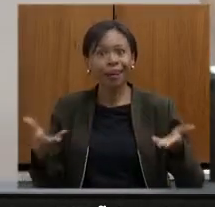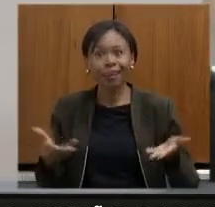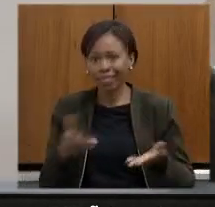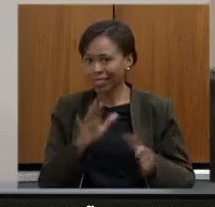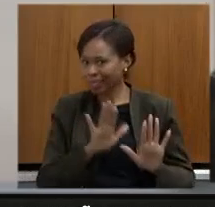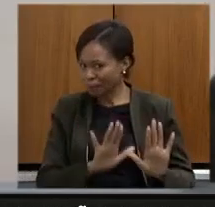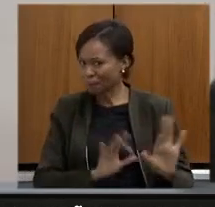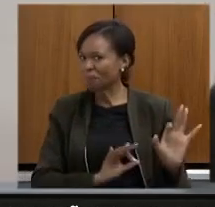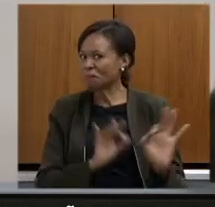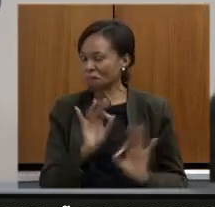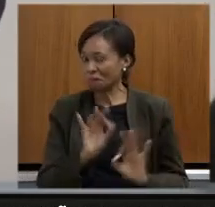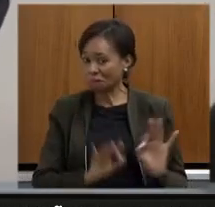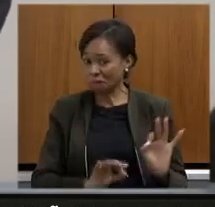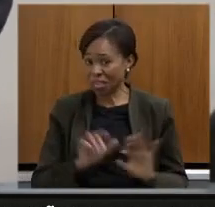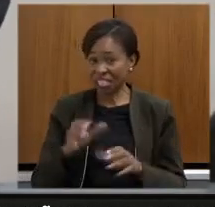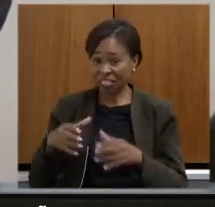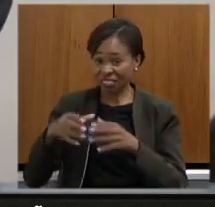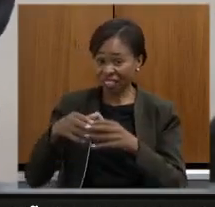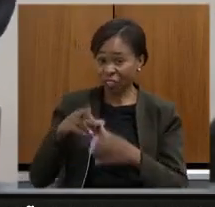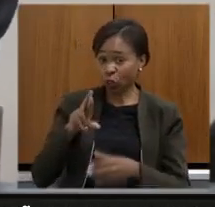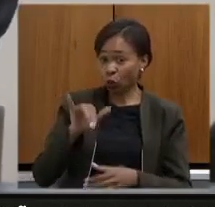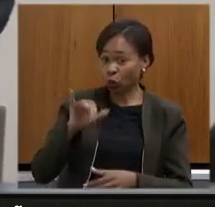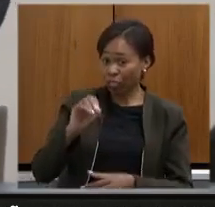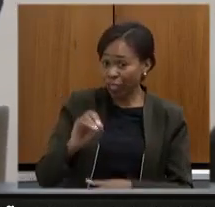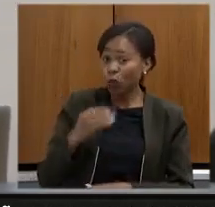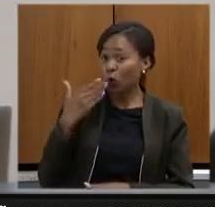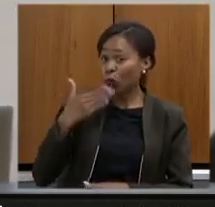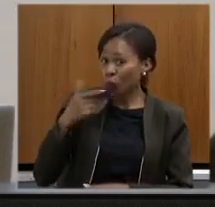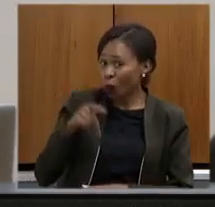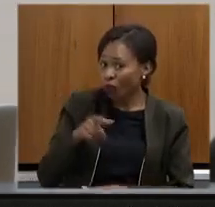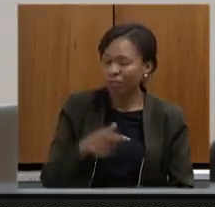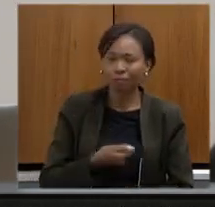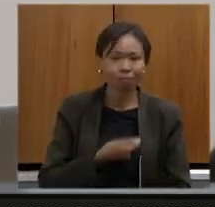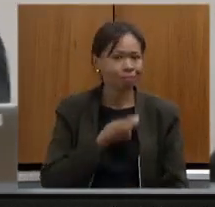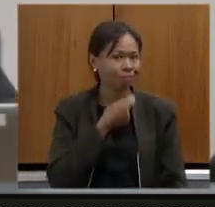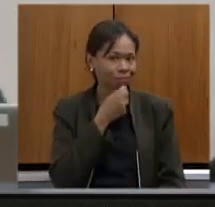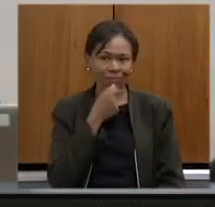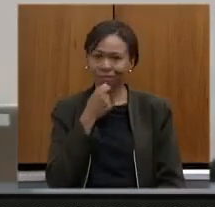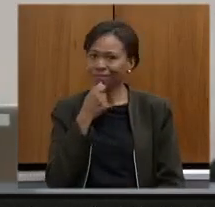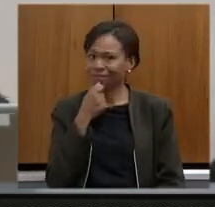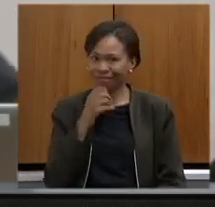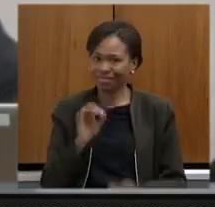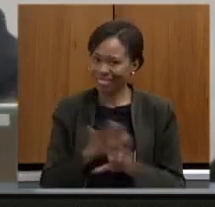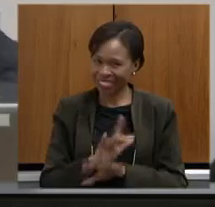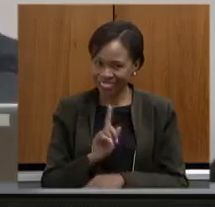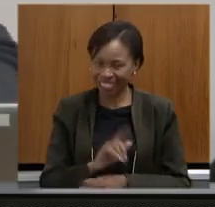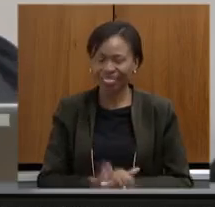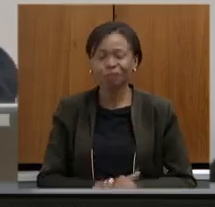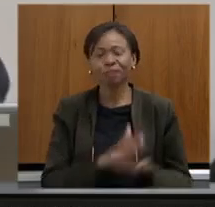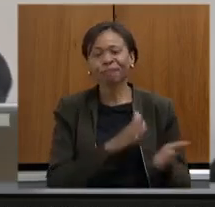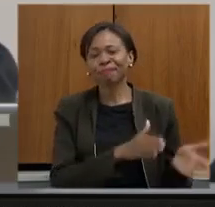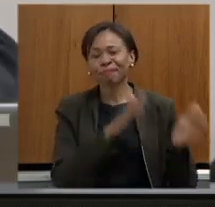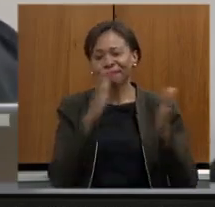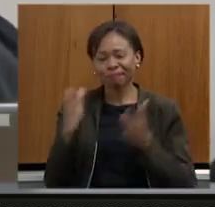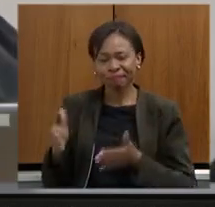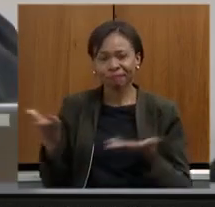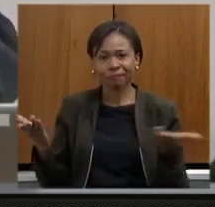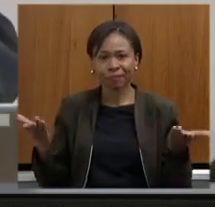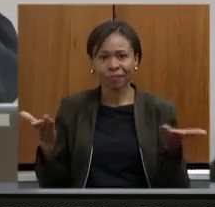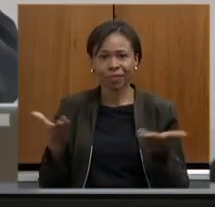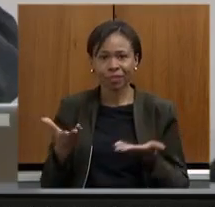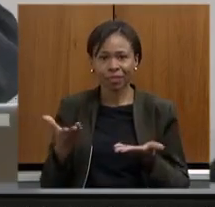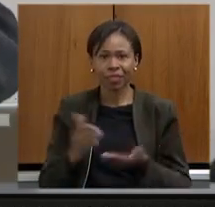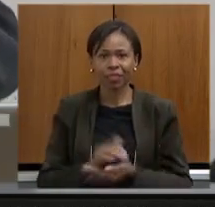a sua facção do Rio Doce ainda não falou viu passo a palavra agora